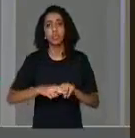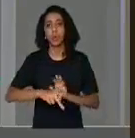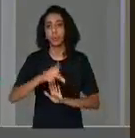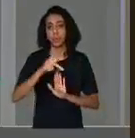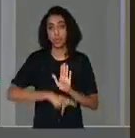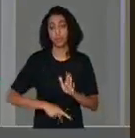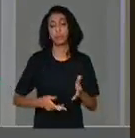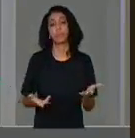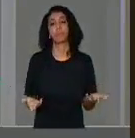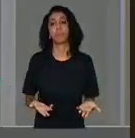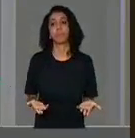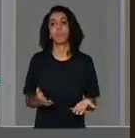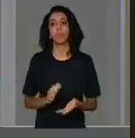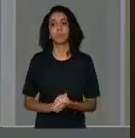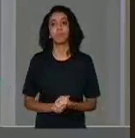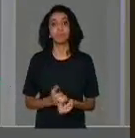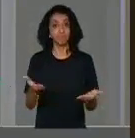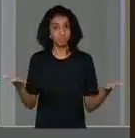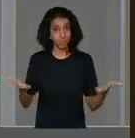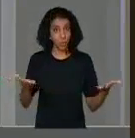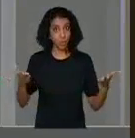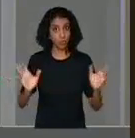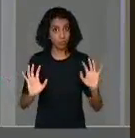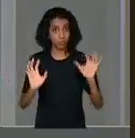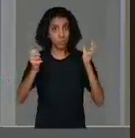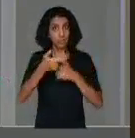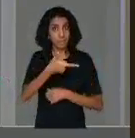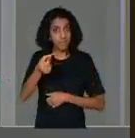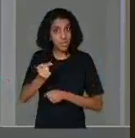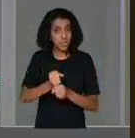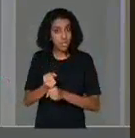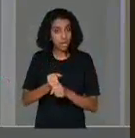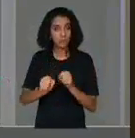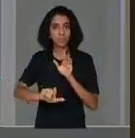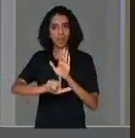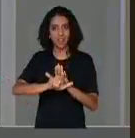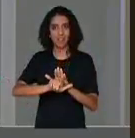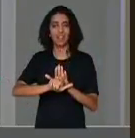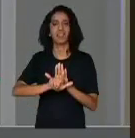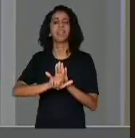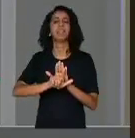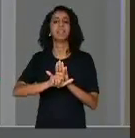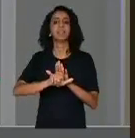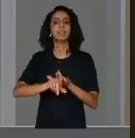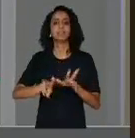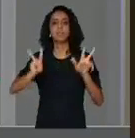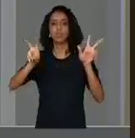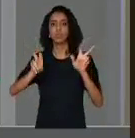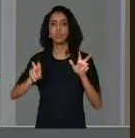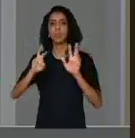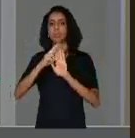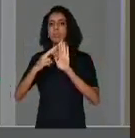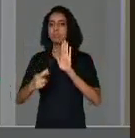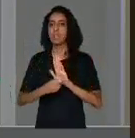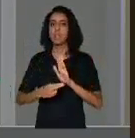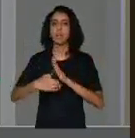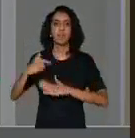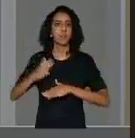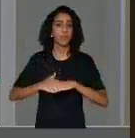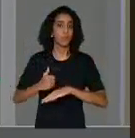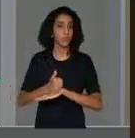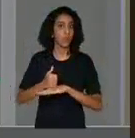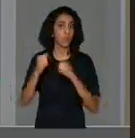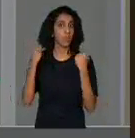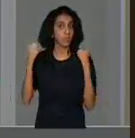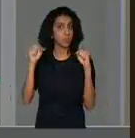data, onde a gente celebra 20 anos da regulamentação da lei que regulamenta a atividade do profissional da